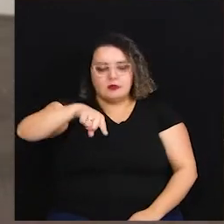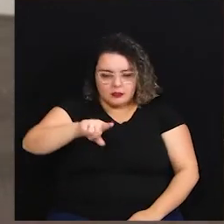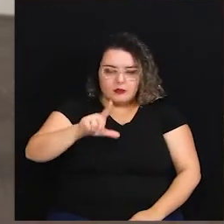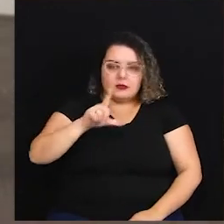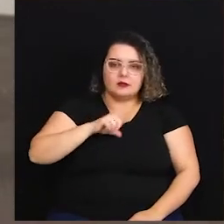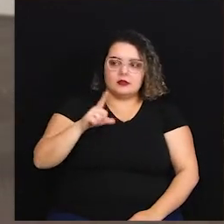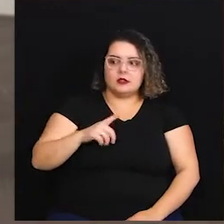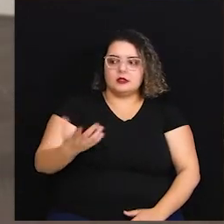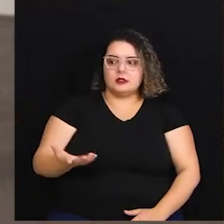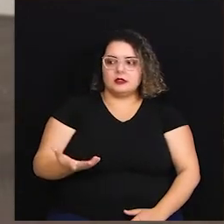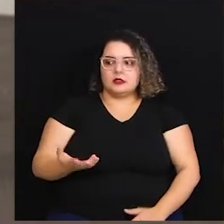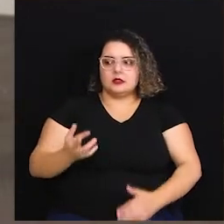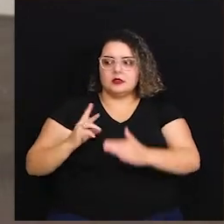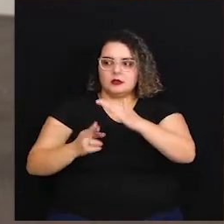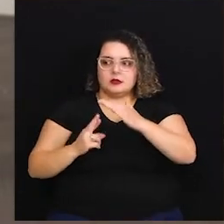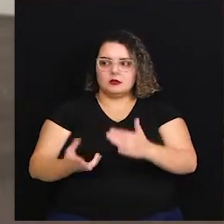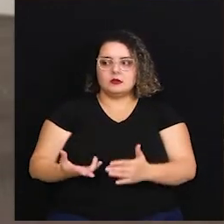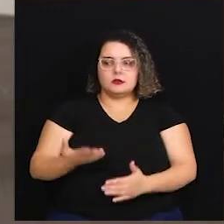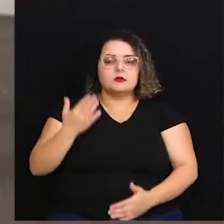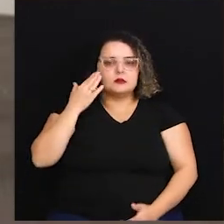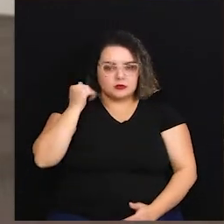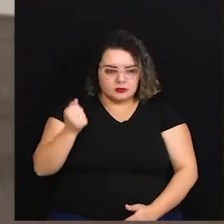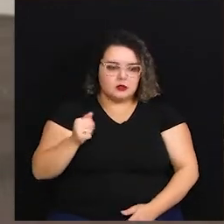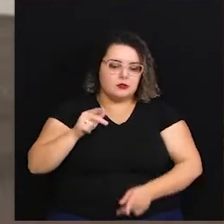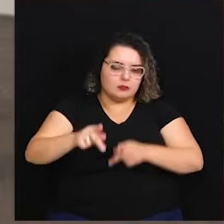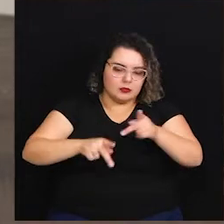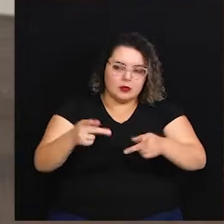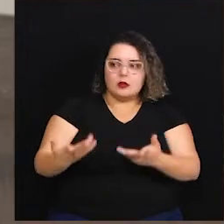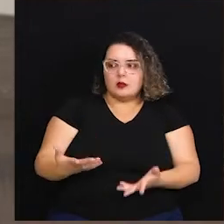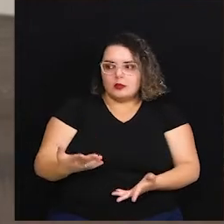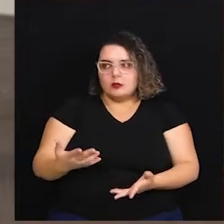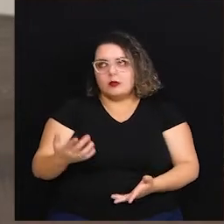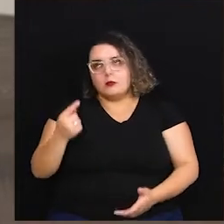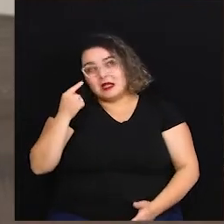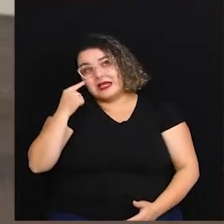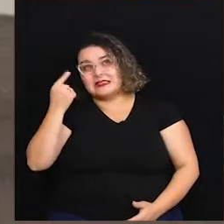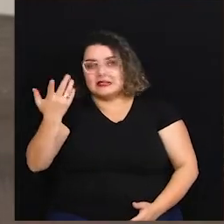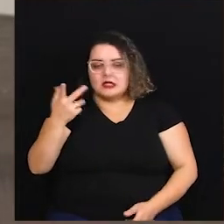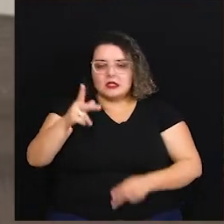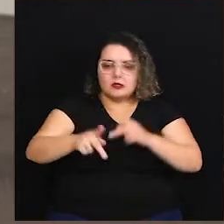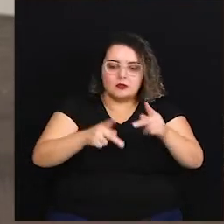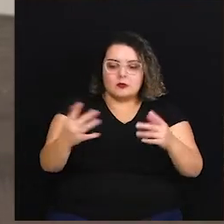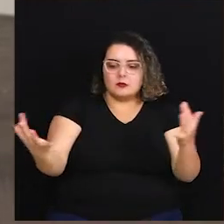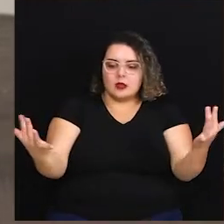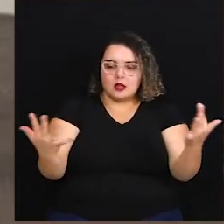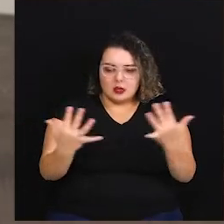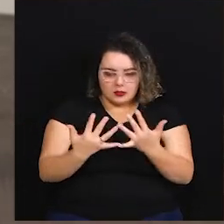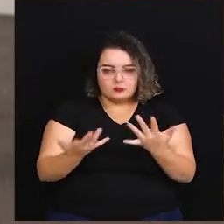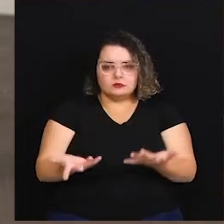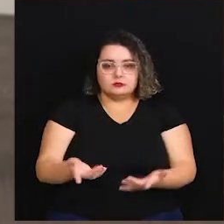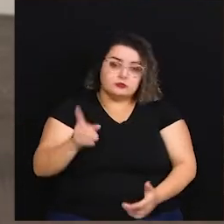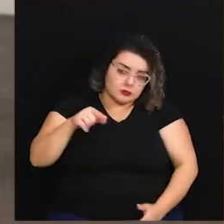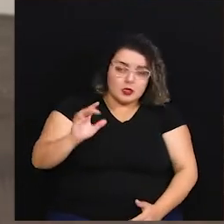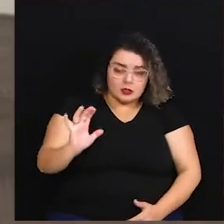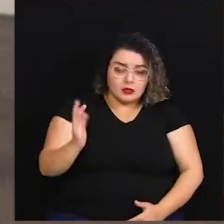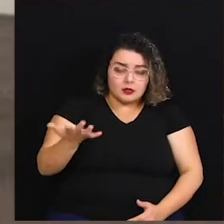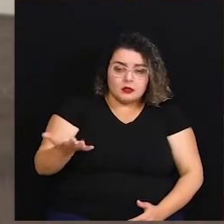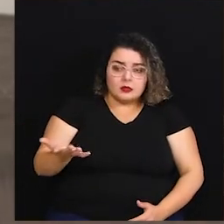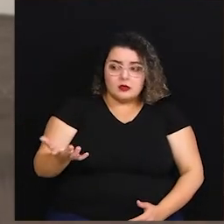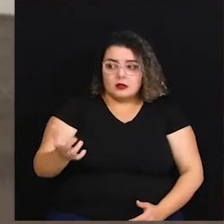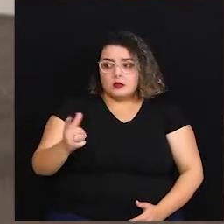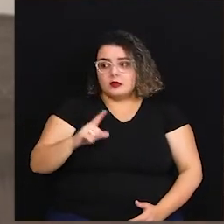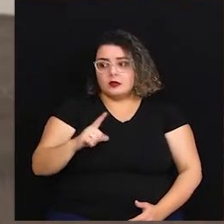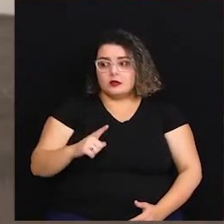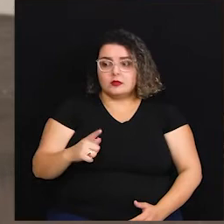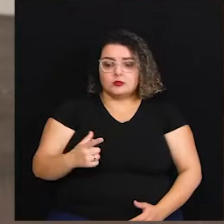eu vou e eu sei que vai ter. Por exemplo, quando tem uma feira, você sabe o público, né, pelo menos uma estimativa de um público que vai ter. Sim. E era